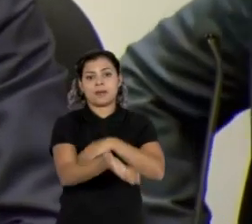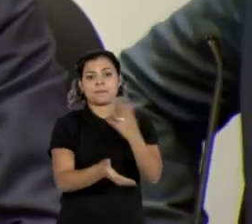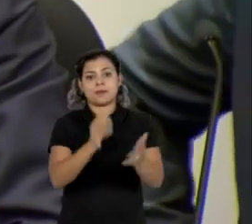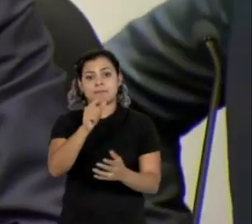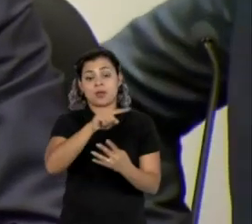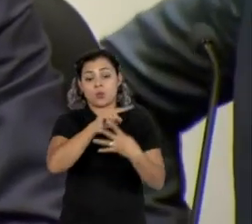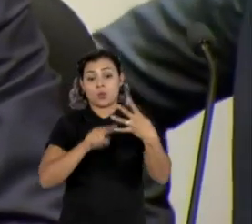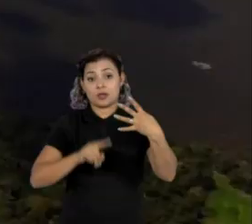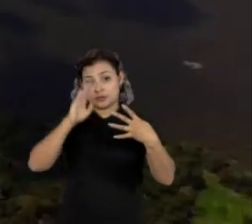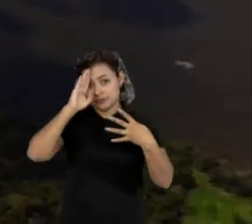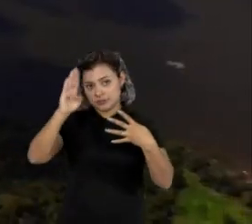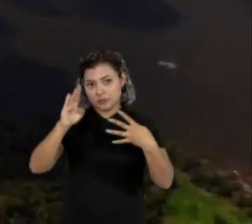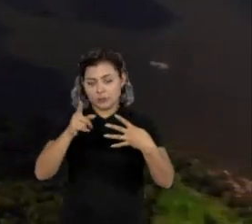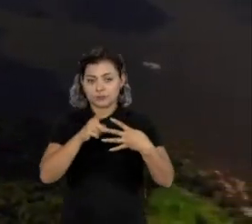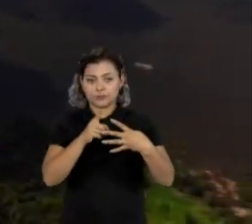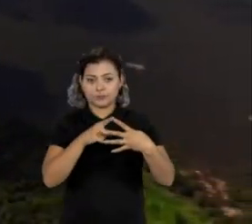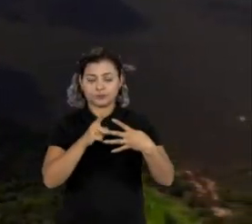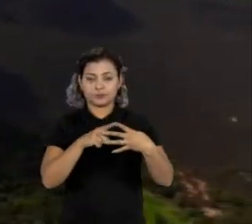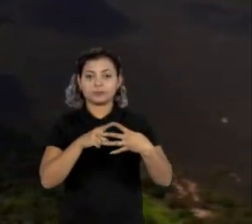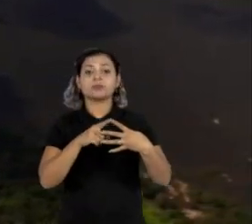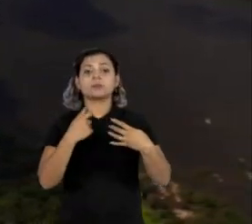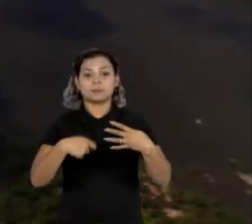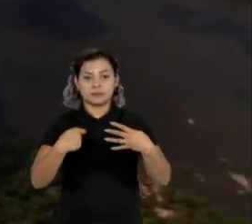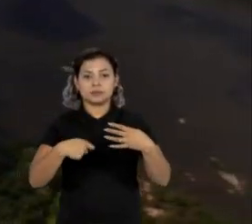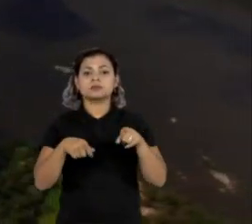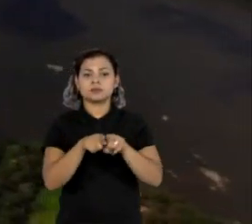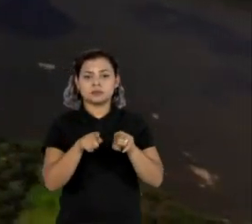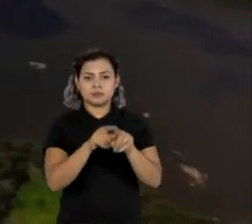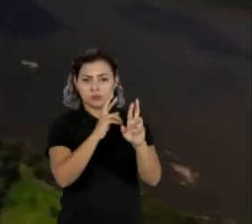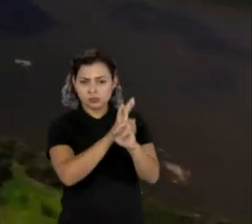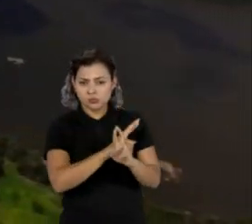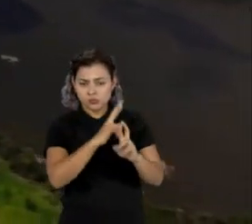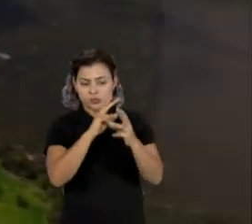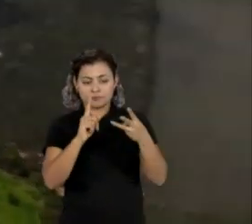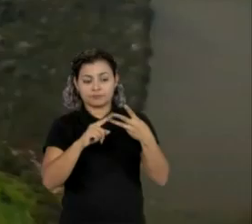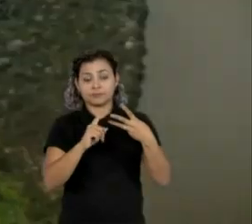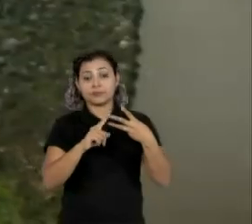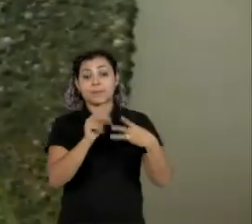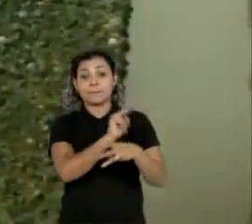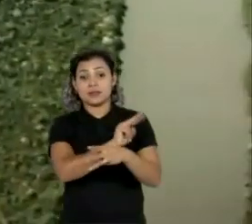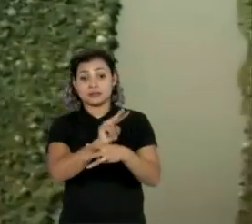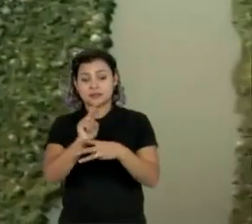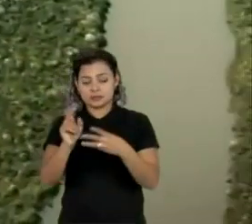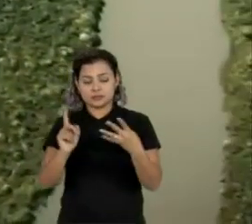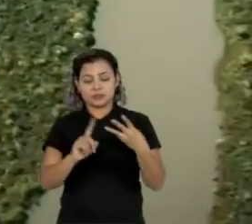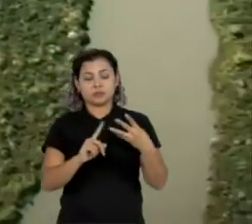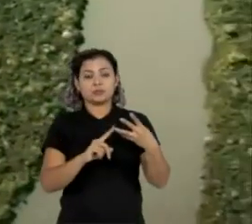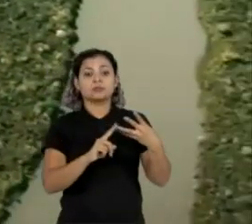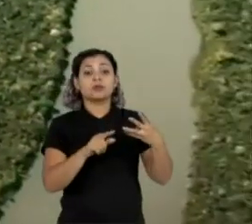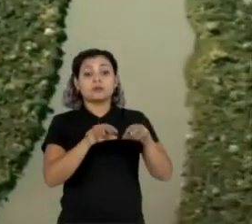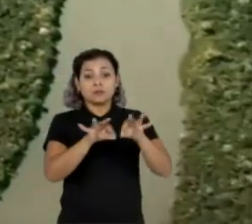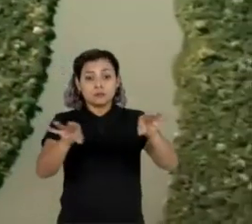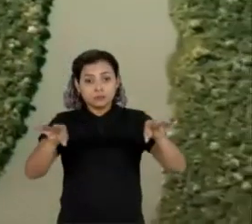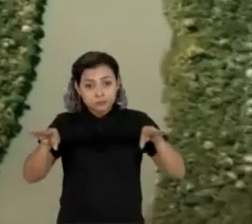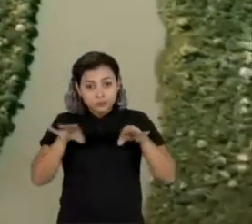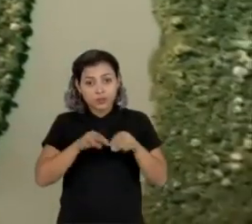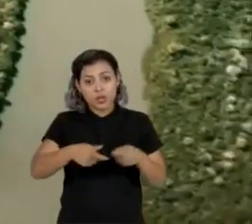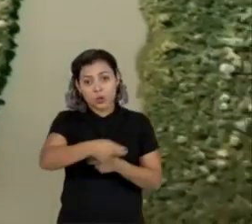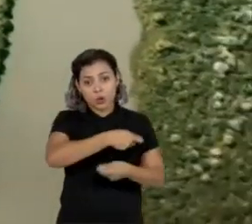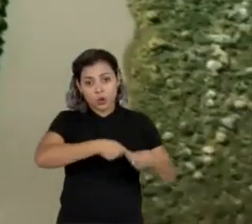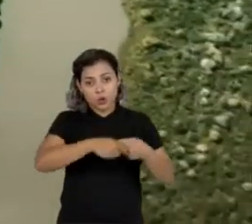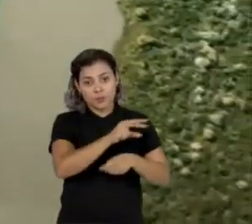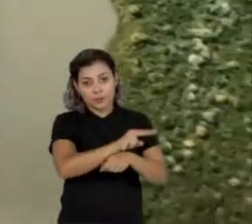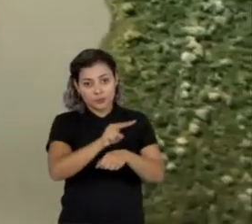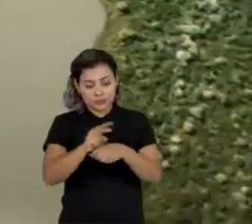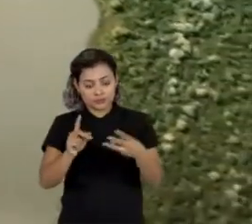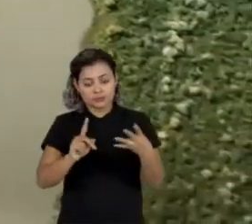itens principais: a regularização fundiária, monetização da preservação, o zoneamento econômico e